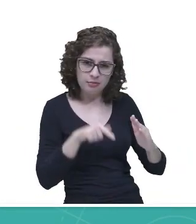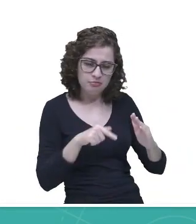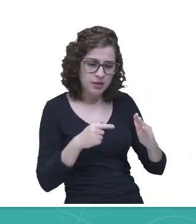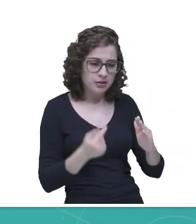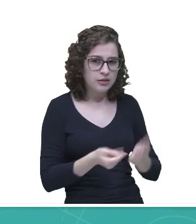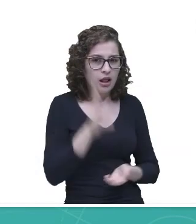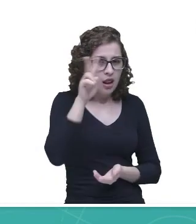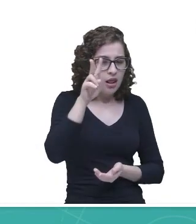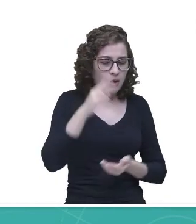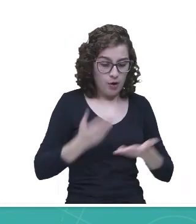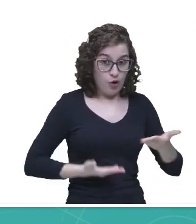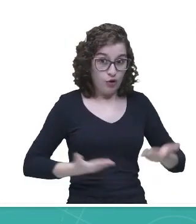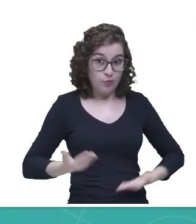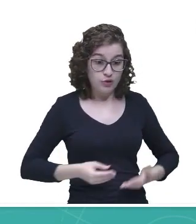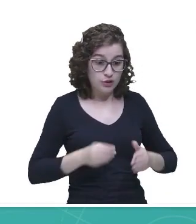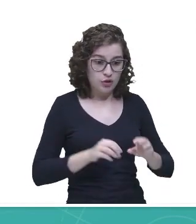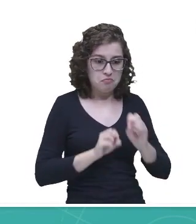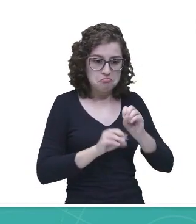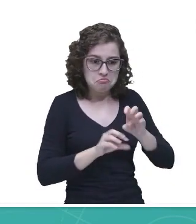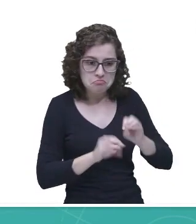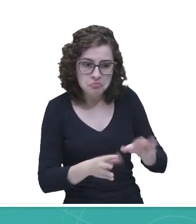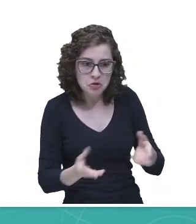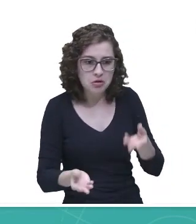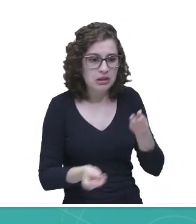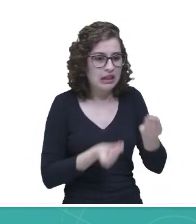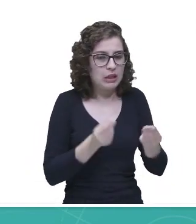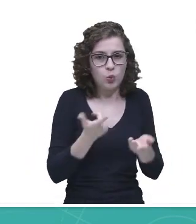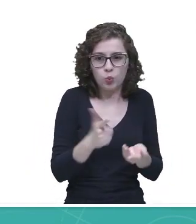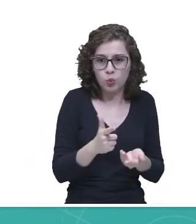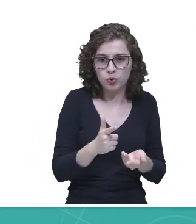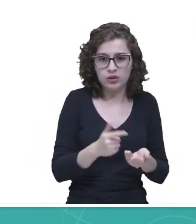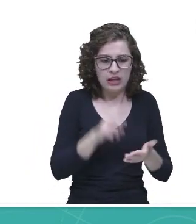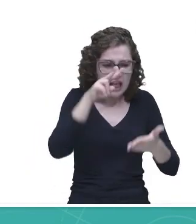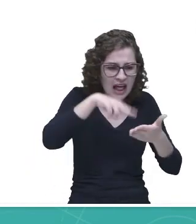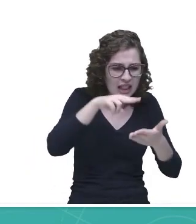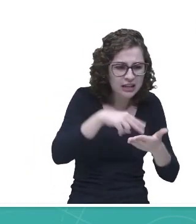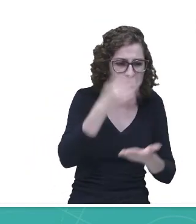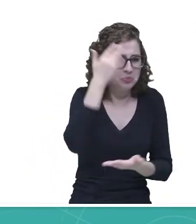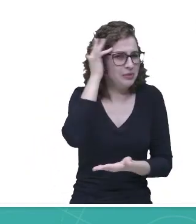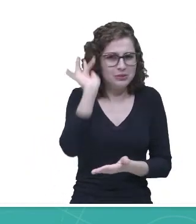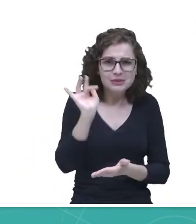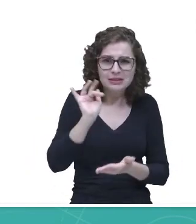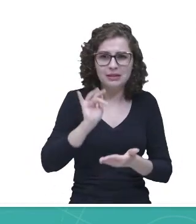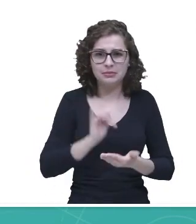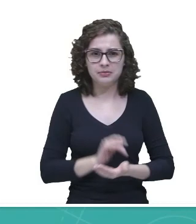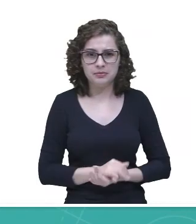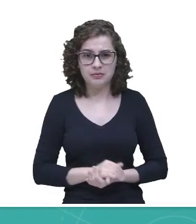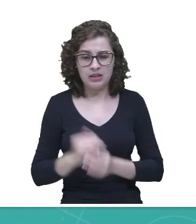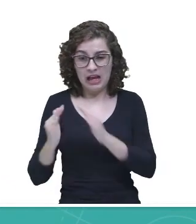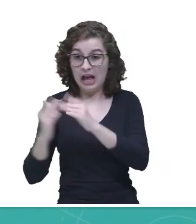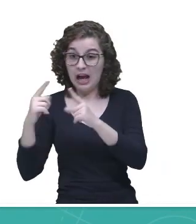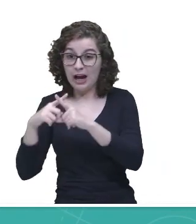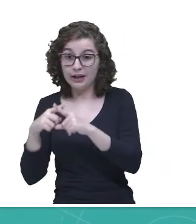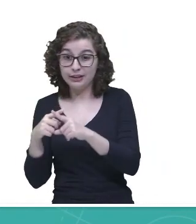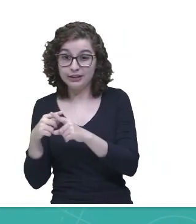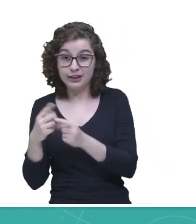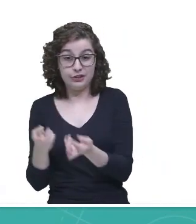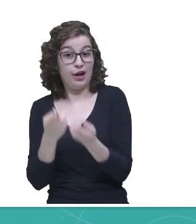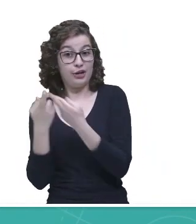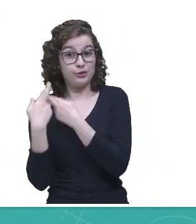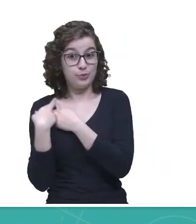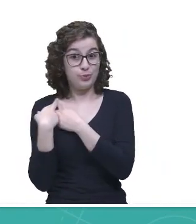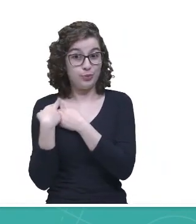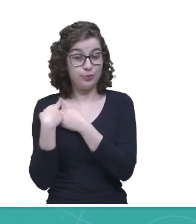acesso à educação, não têm acesso à leitura, ela era exclusiva ali da igreja e a nobreza também tinha bastante formação. Então, eles vão